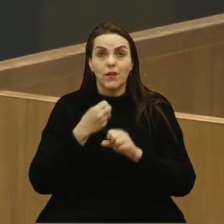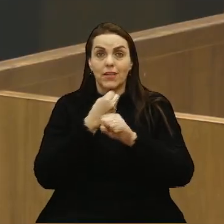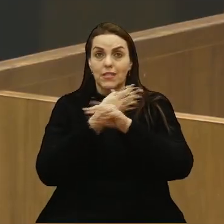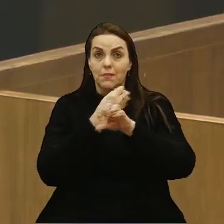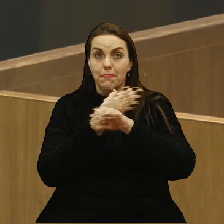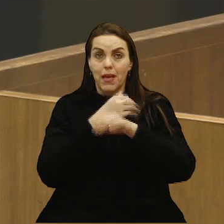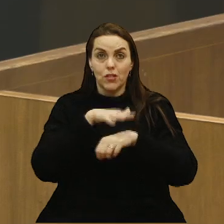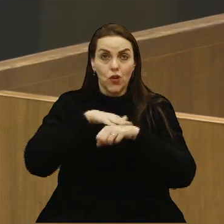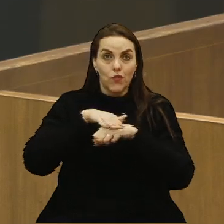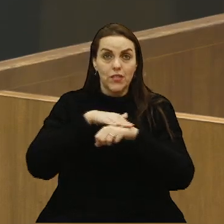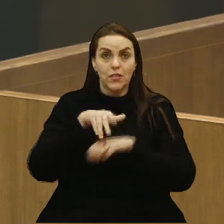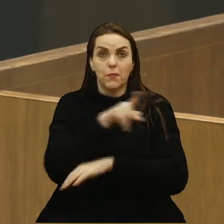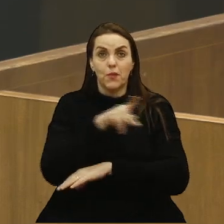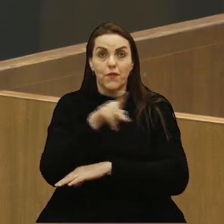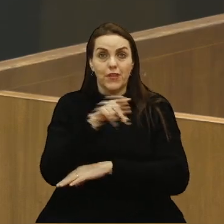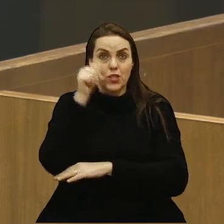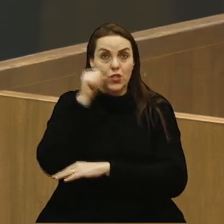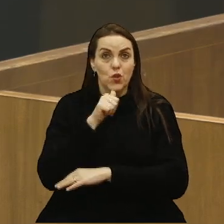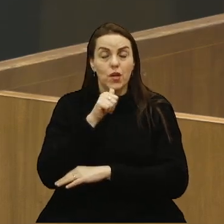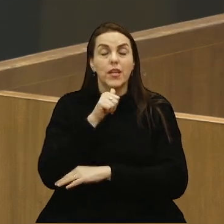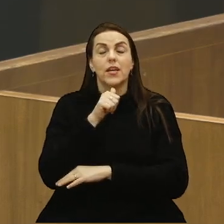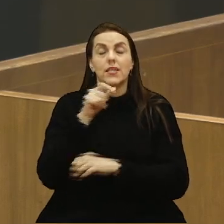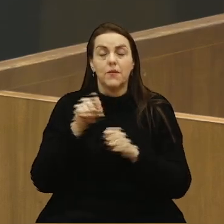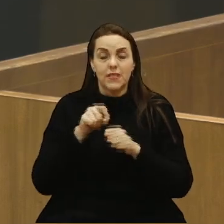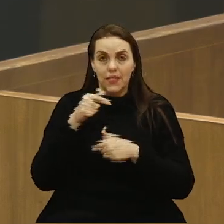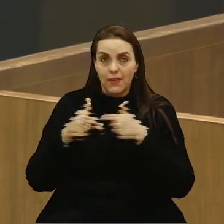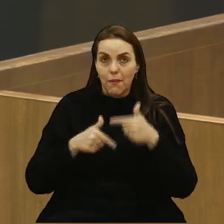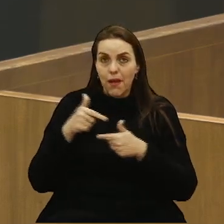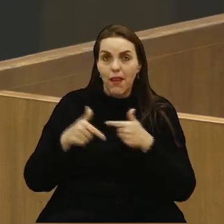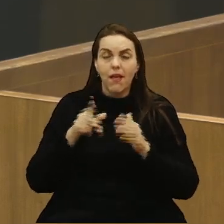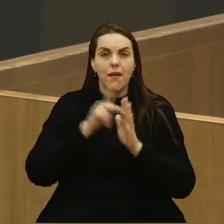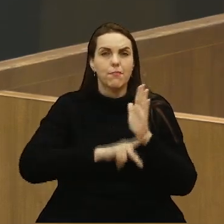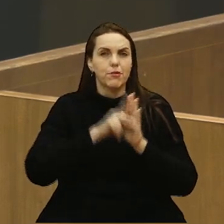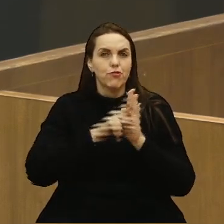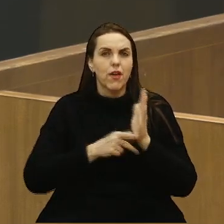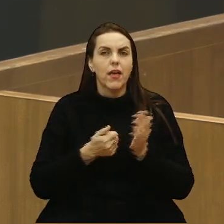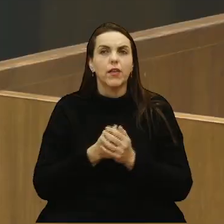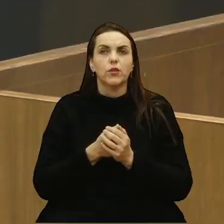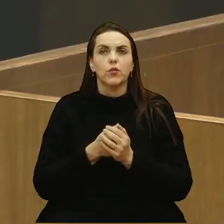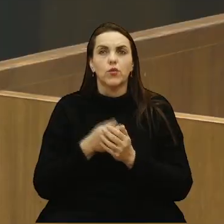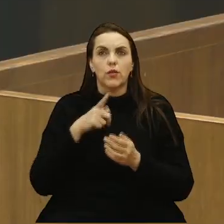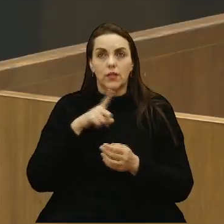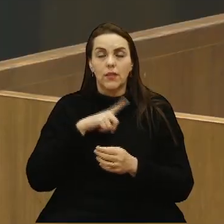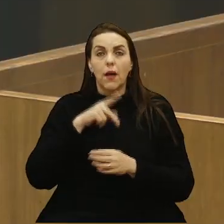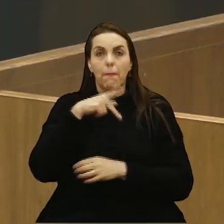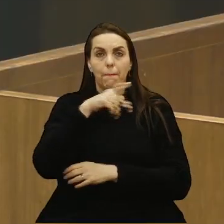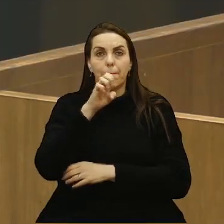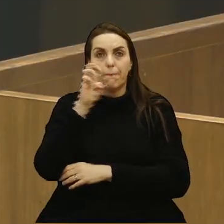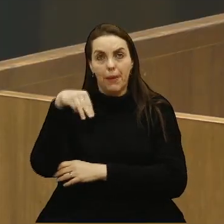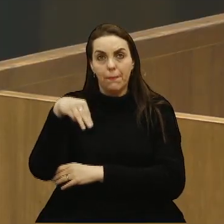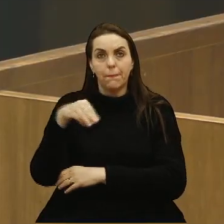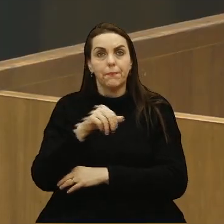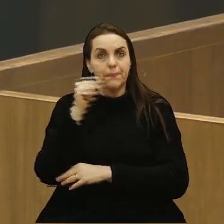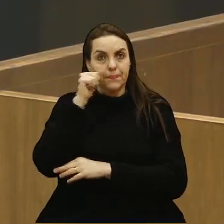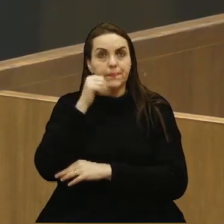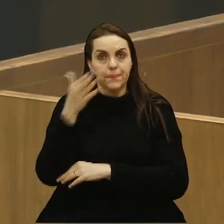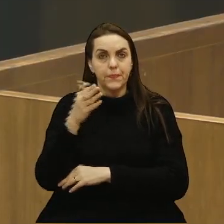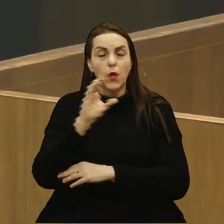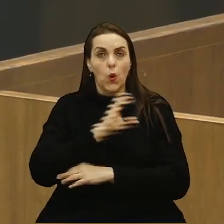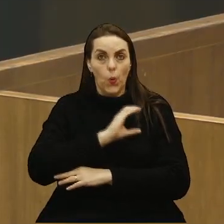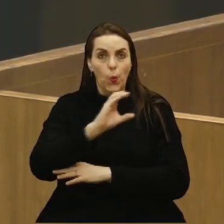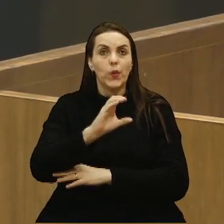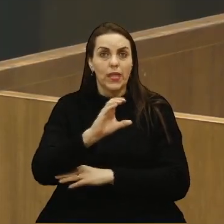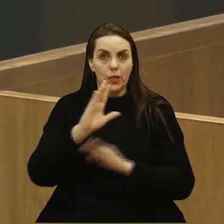com as professoras para a gente trabalhar um projeto enquanto PEN, para elas trabalhar, as coordenadoras